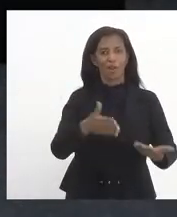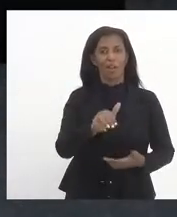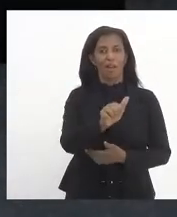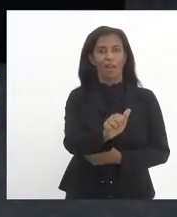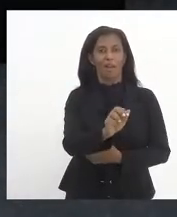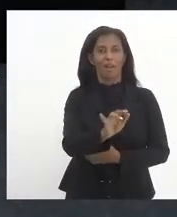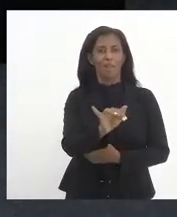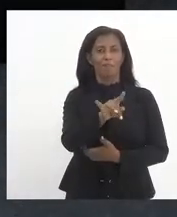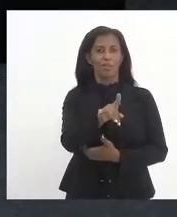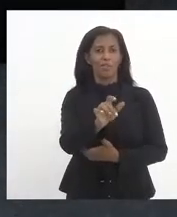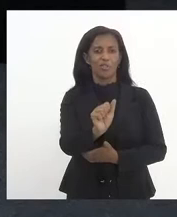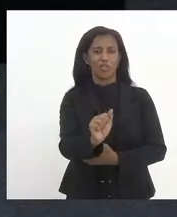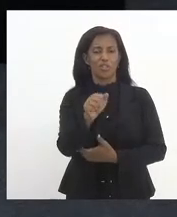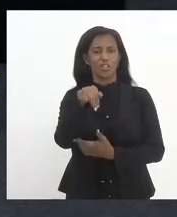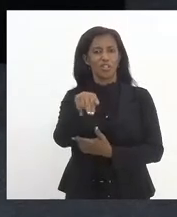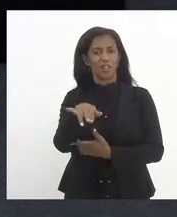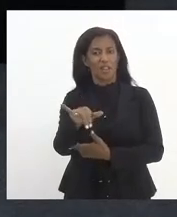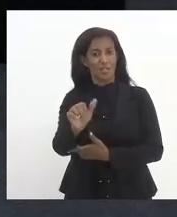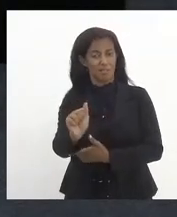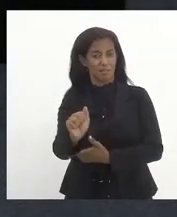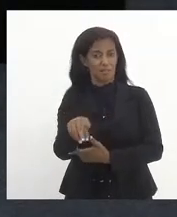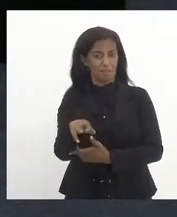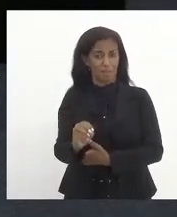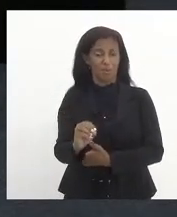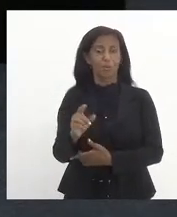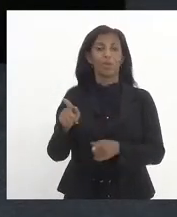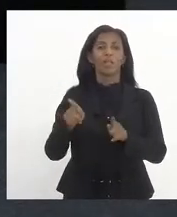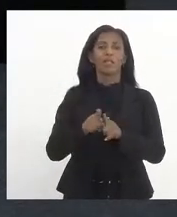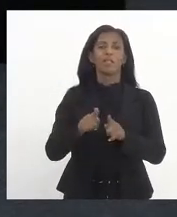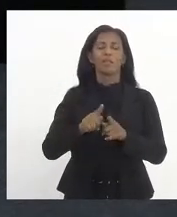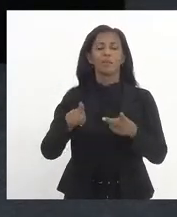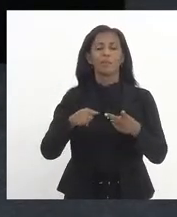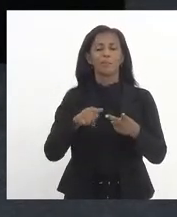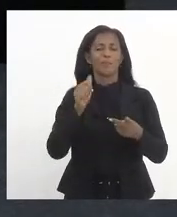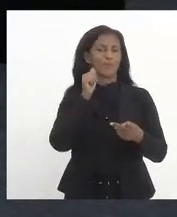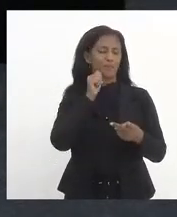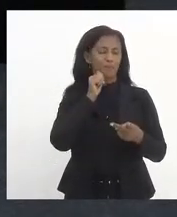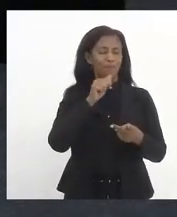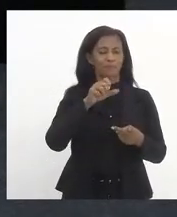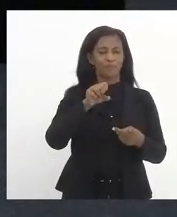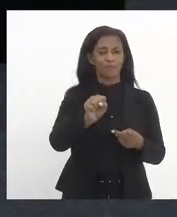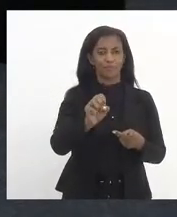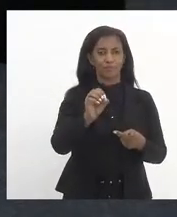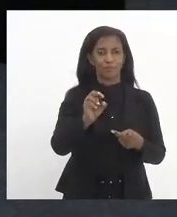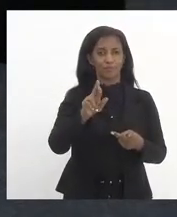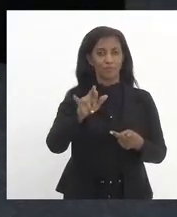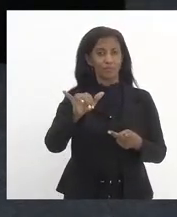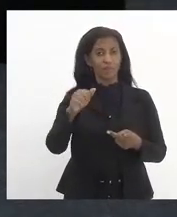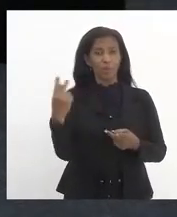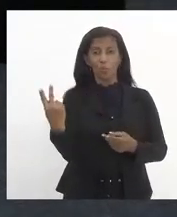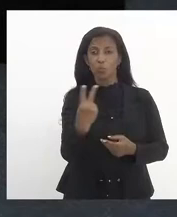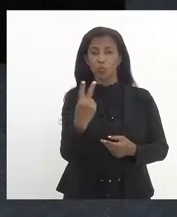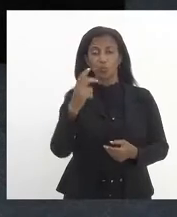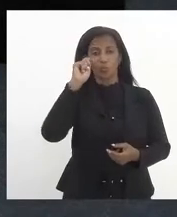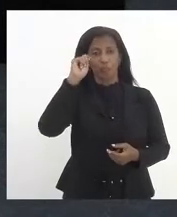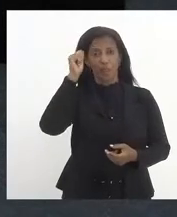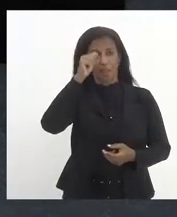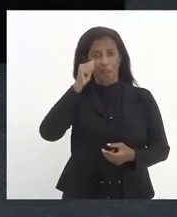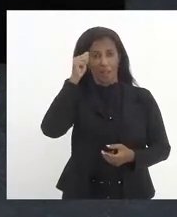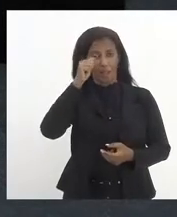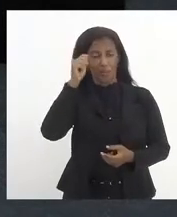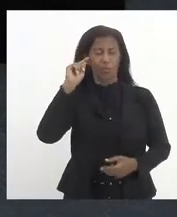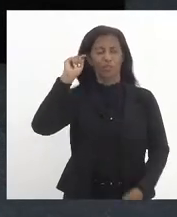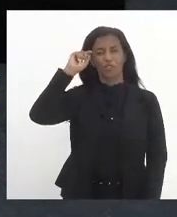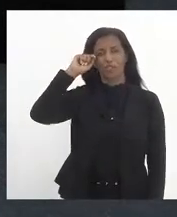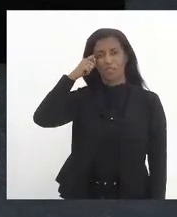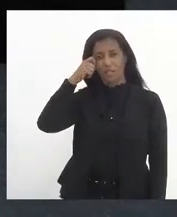Nascimento para o Del Garcês, e com a Soraya Arnone, ambos atores negros que